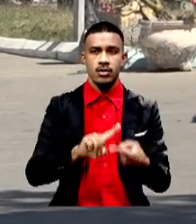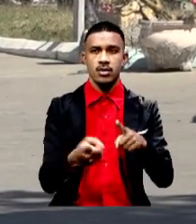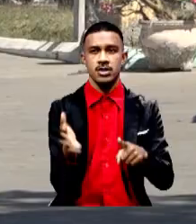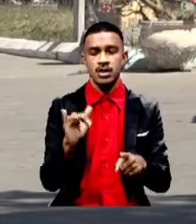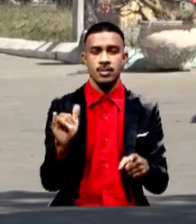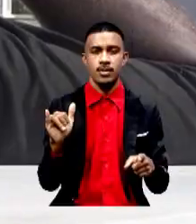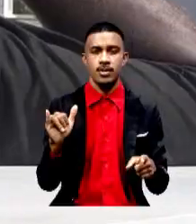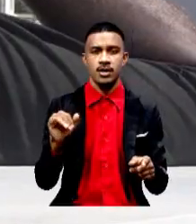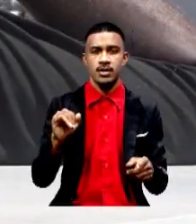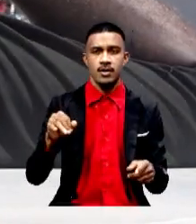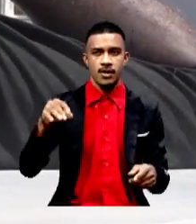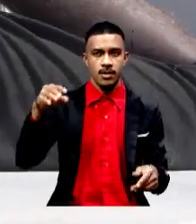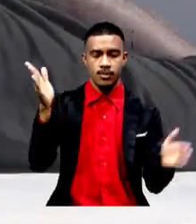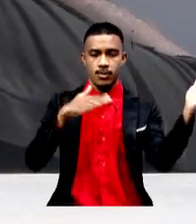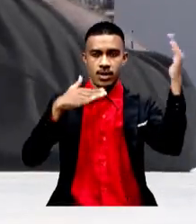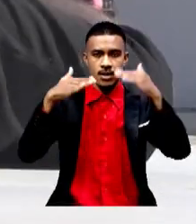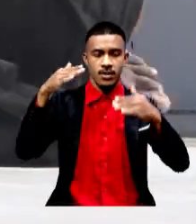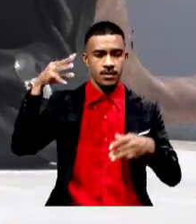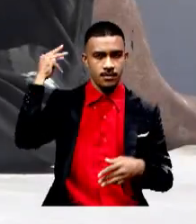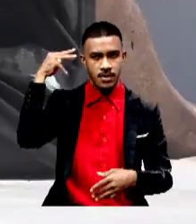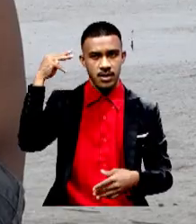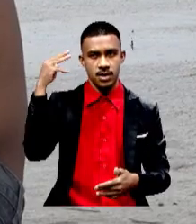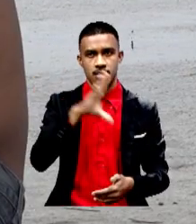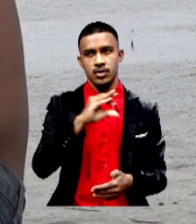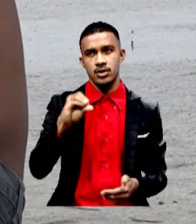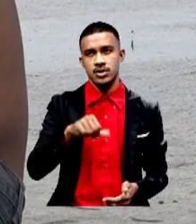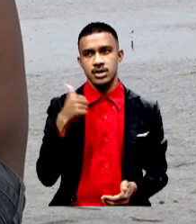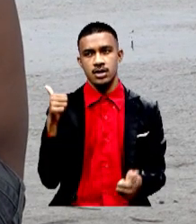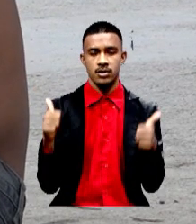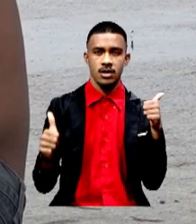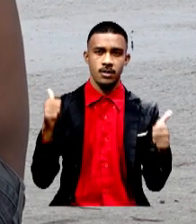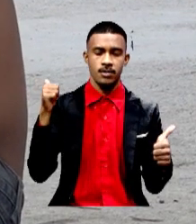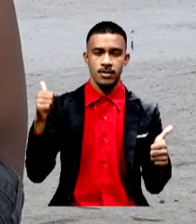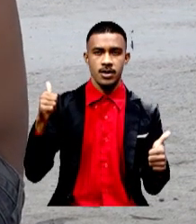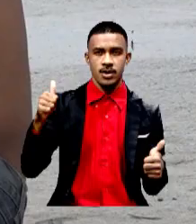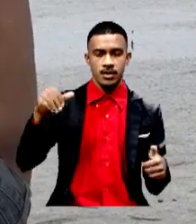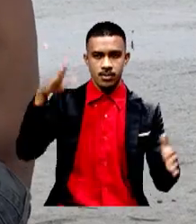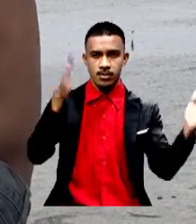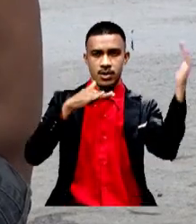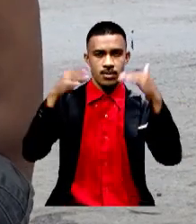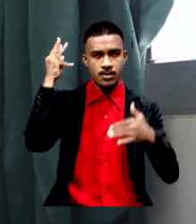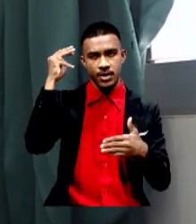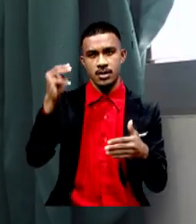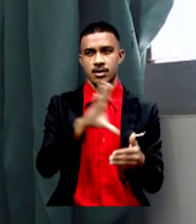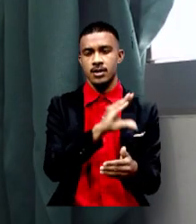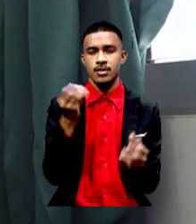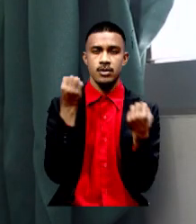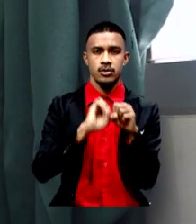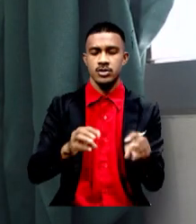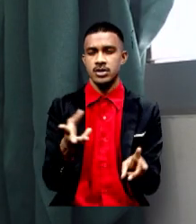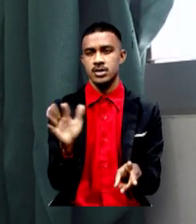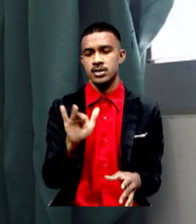O problema mental ou então balumas lá o seu problema mental não vem abandonado se dalang. Ita lah iya institusi nebe halibur